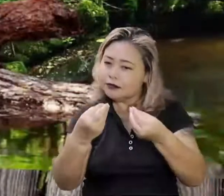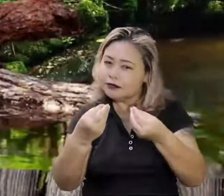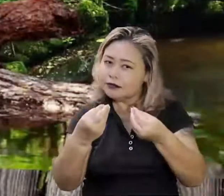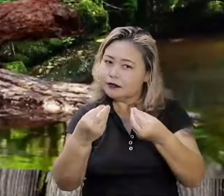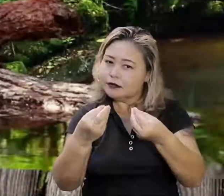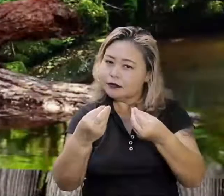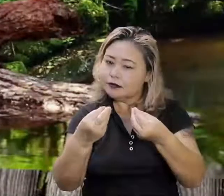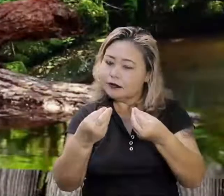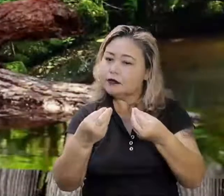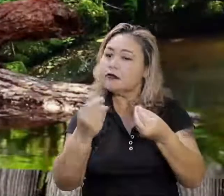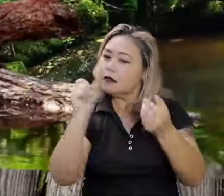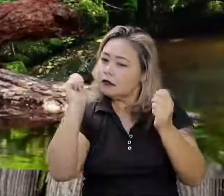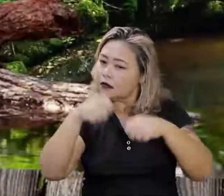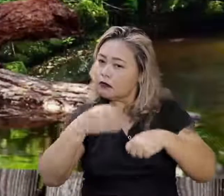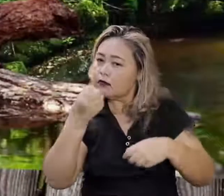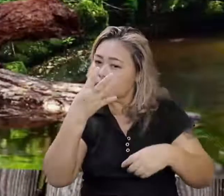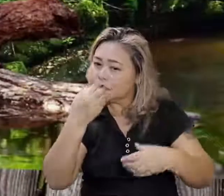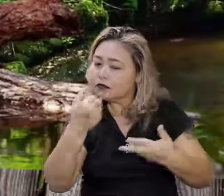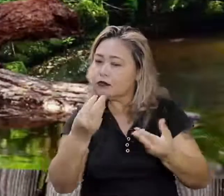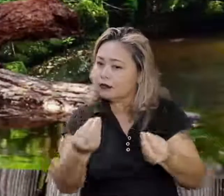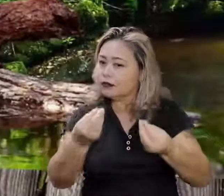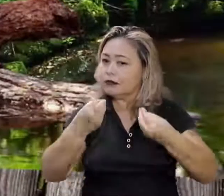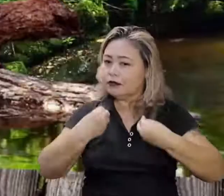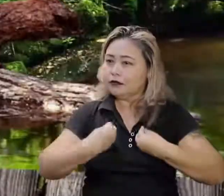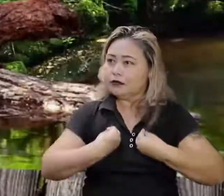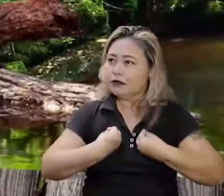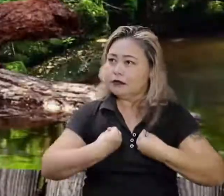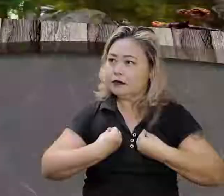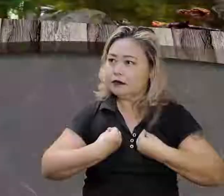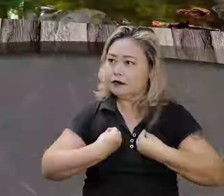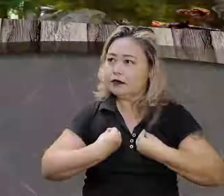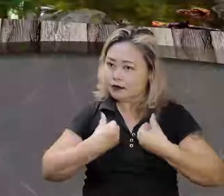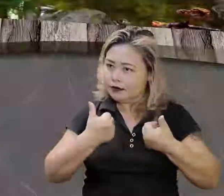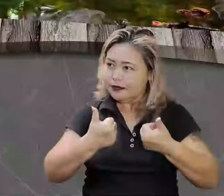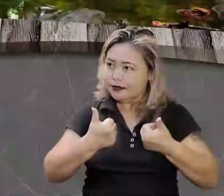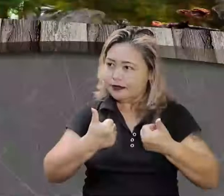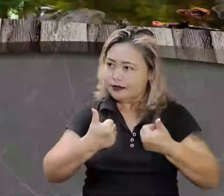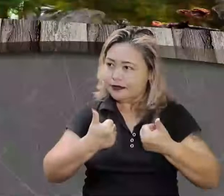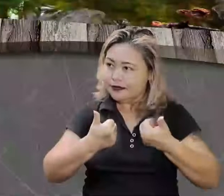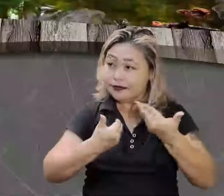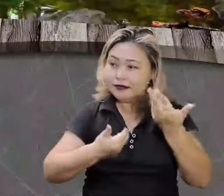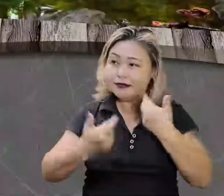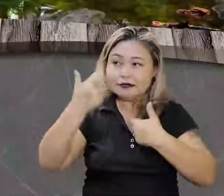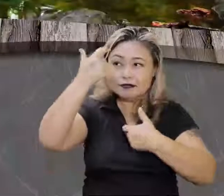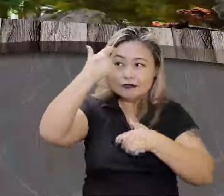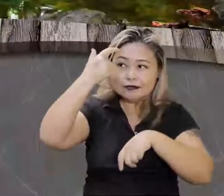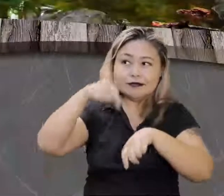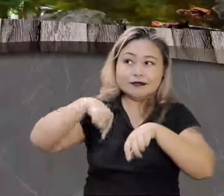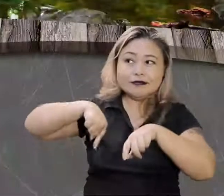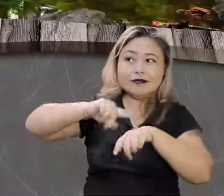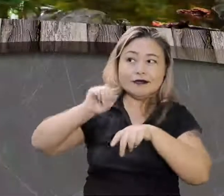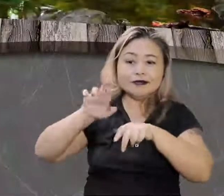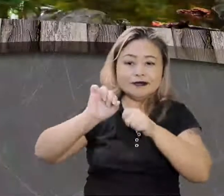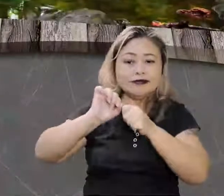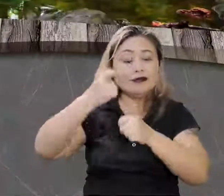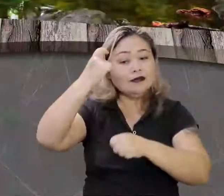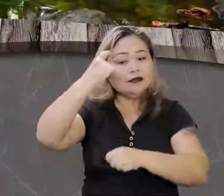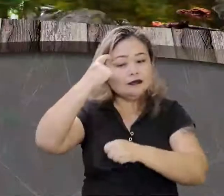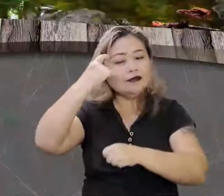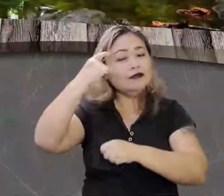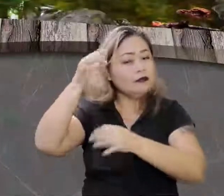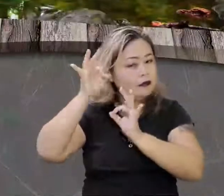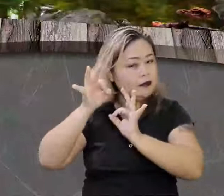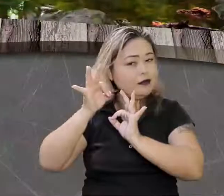trazer vantagem, vai te trazer um benefício, né? Nós somos seres racionais, então nós precisamos